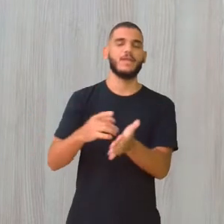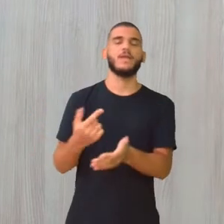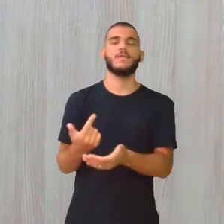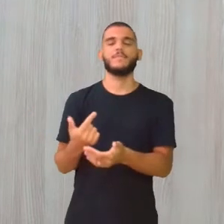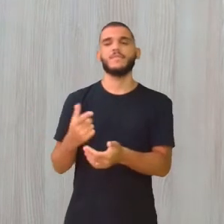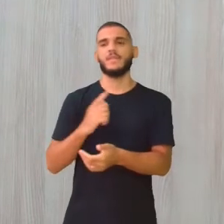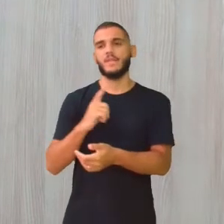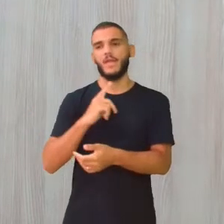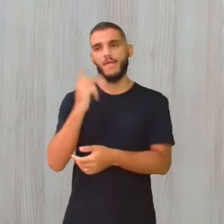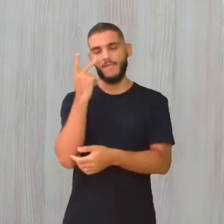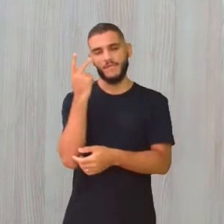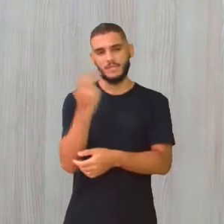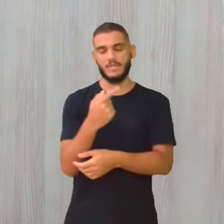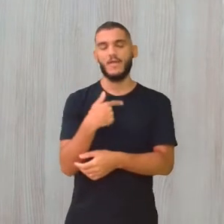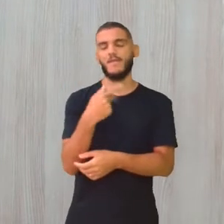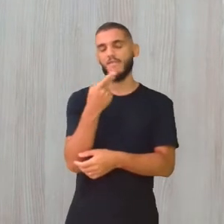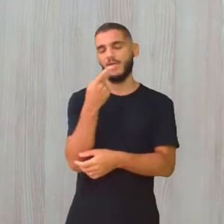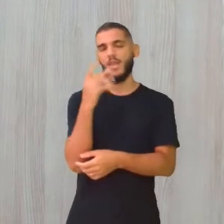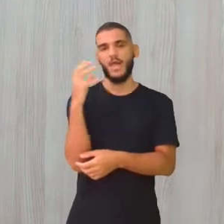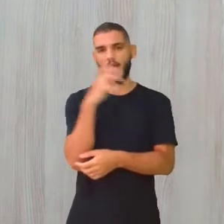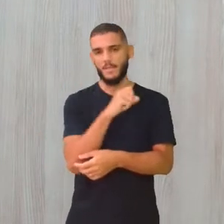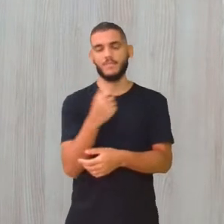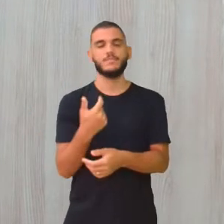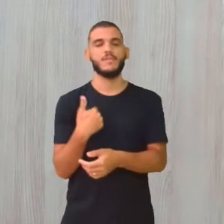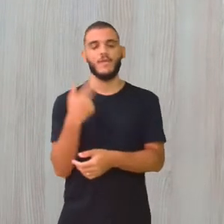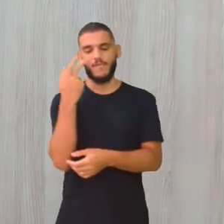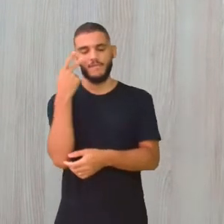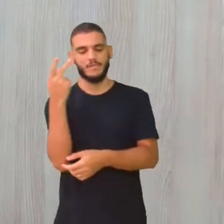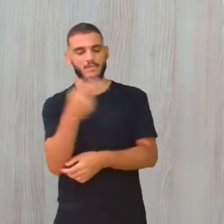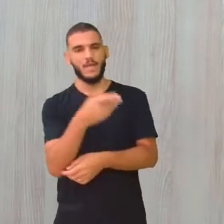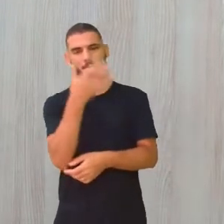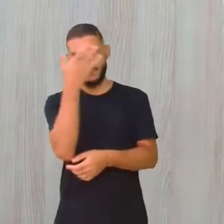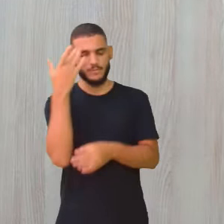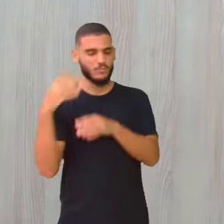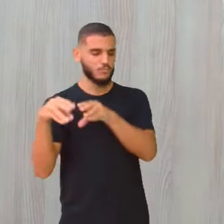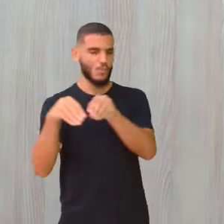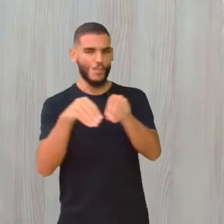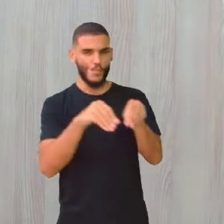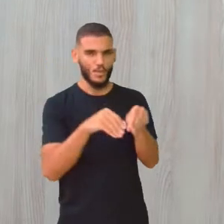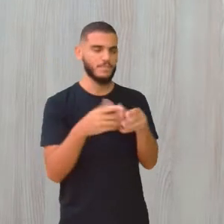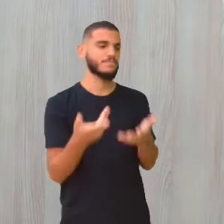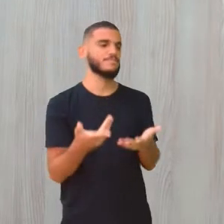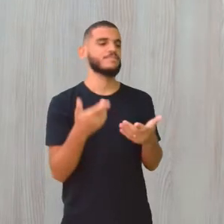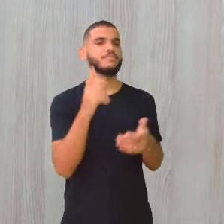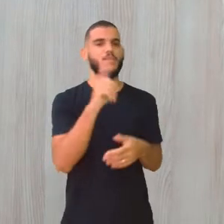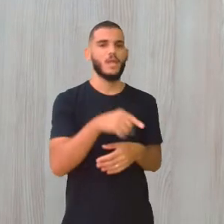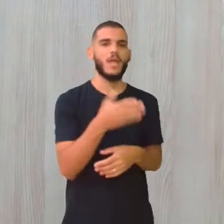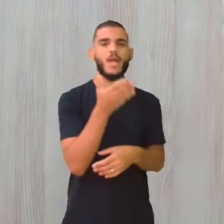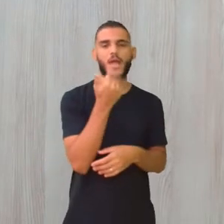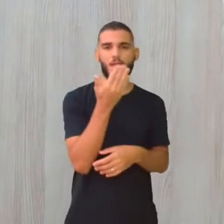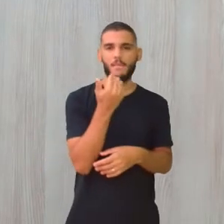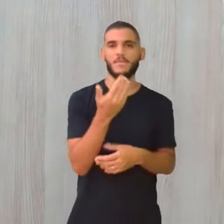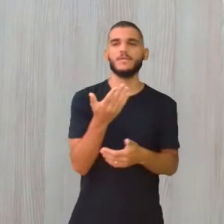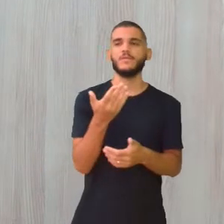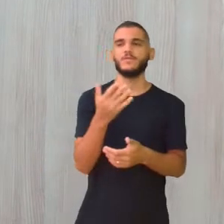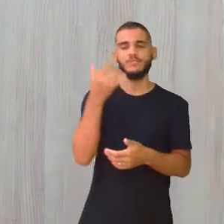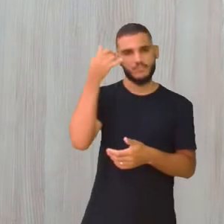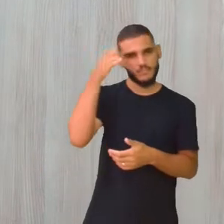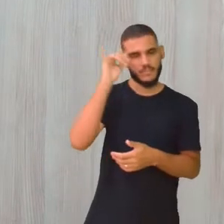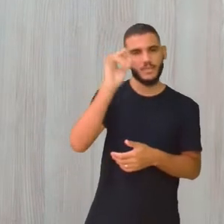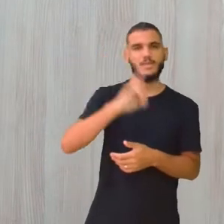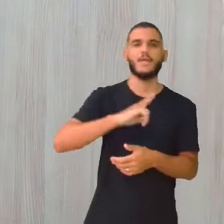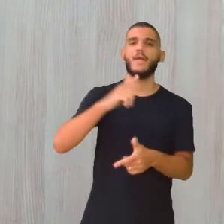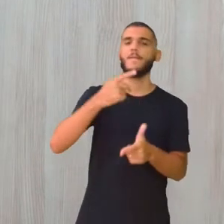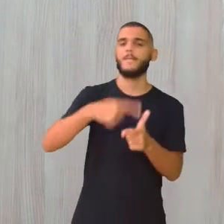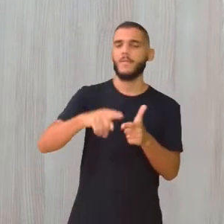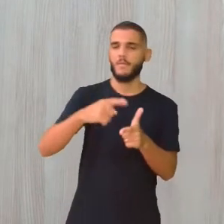visita, bem rapidinho vou falar, de um senhor do Alto Sertão, professora, e lá a palma, que é o alimento do gado, estava com uma praga e eles